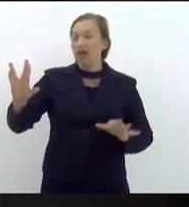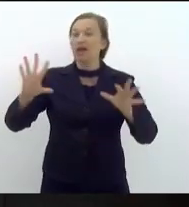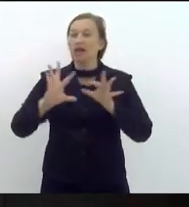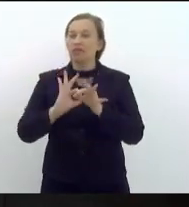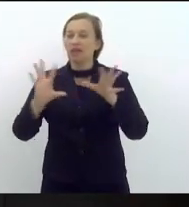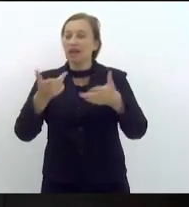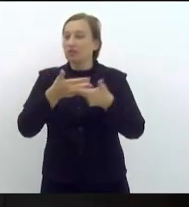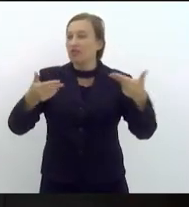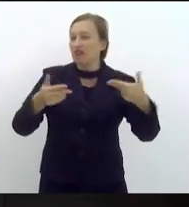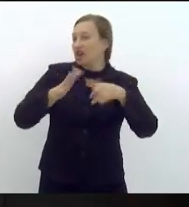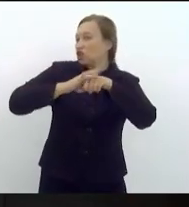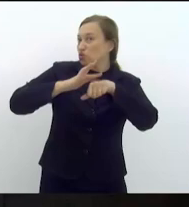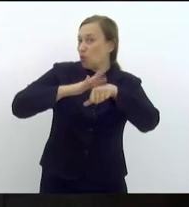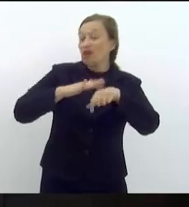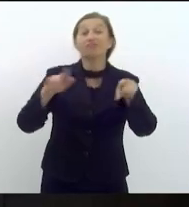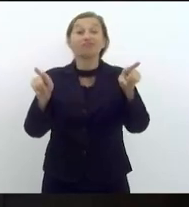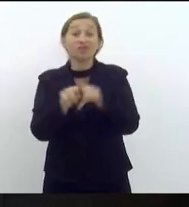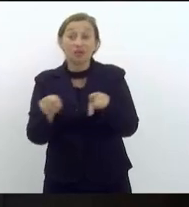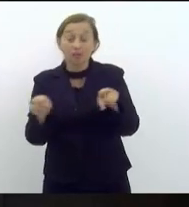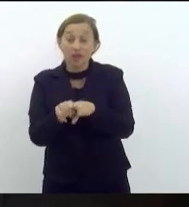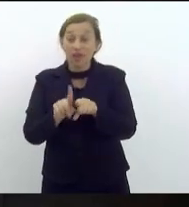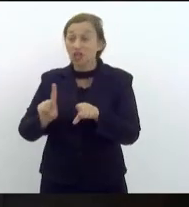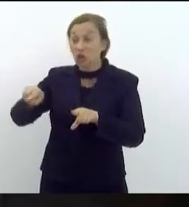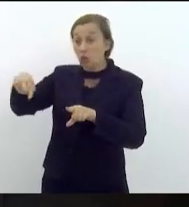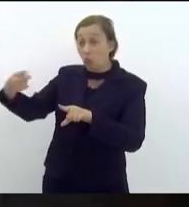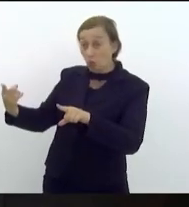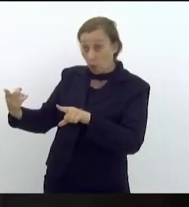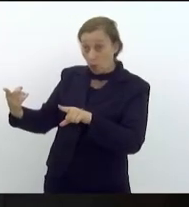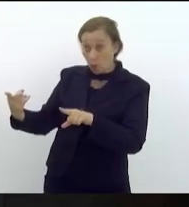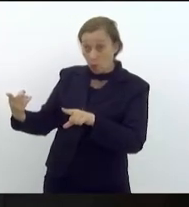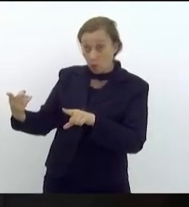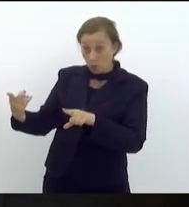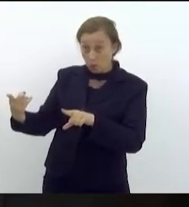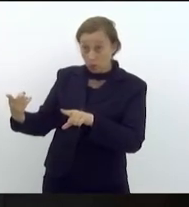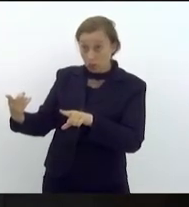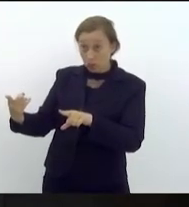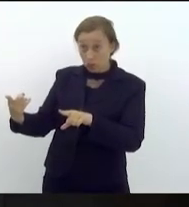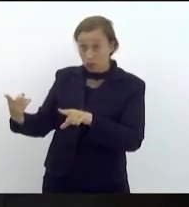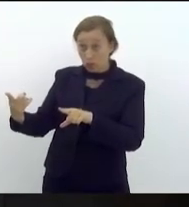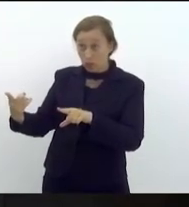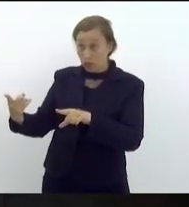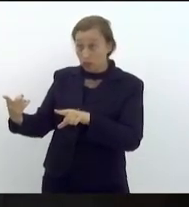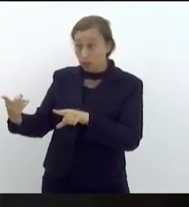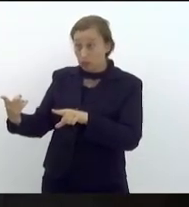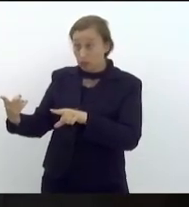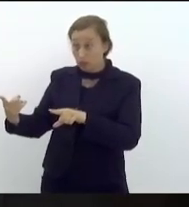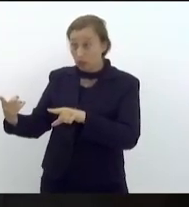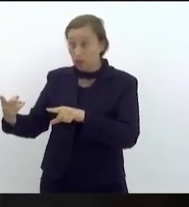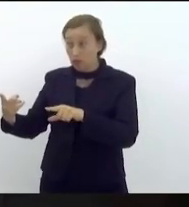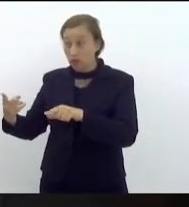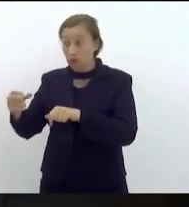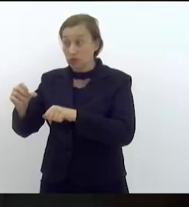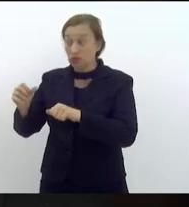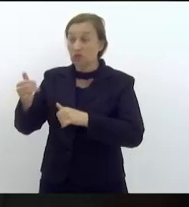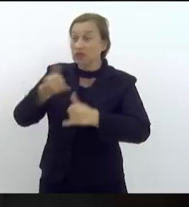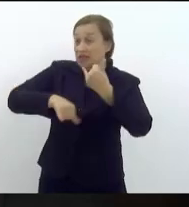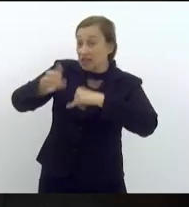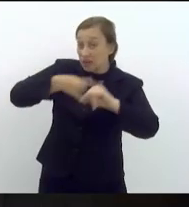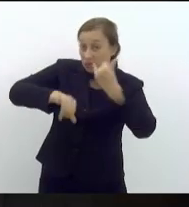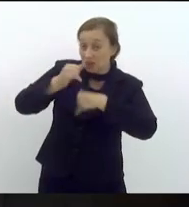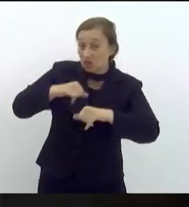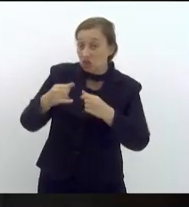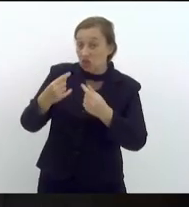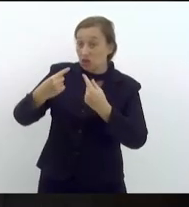patologias Ela também tem outros princípios ativos que provocam alteração da percepção